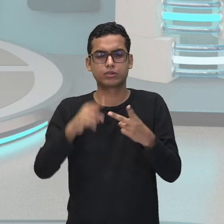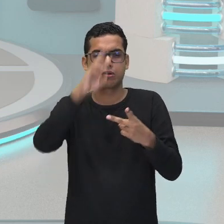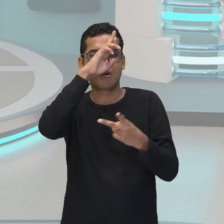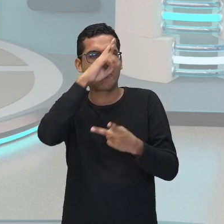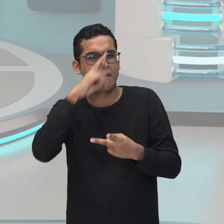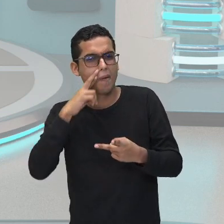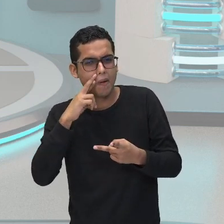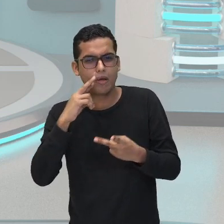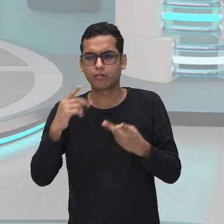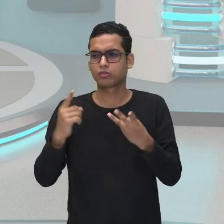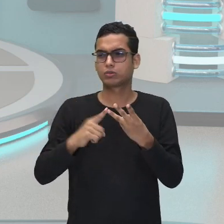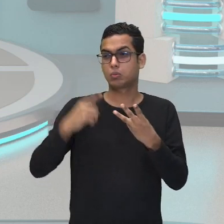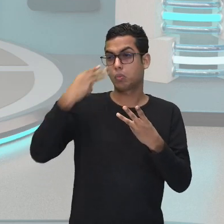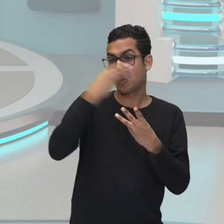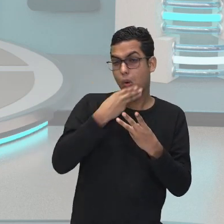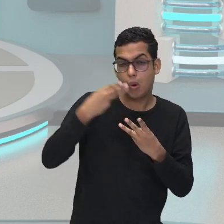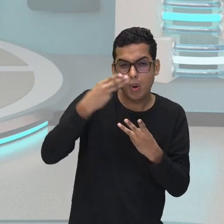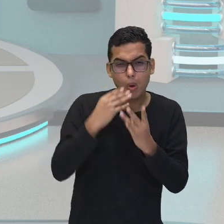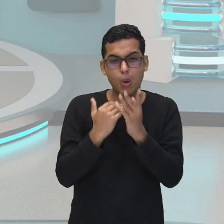muito açúcar,